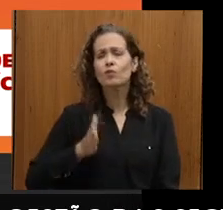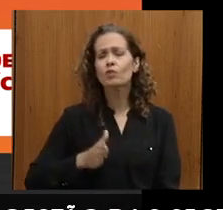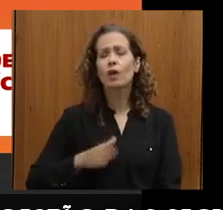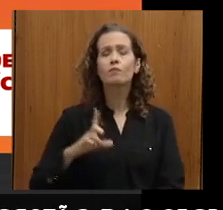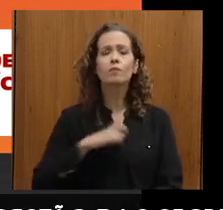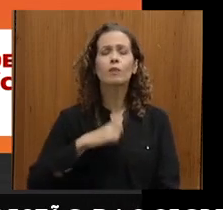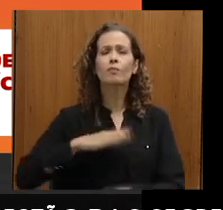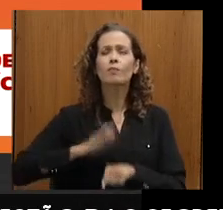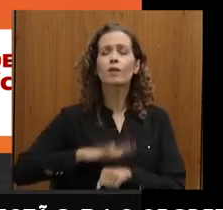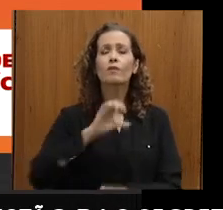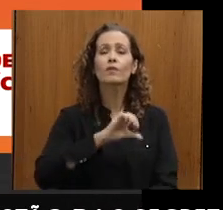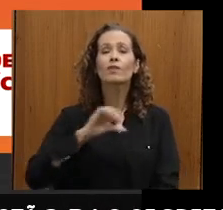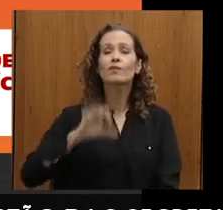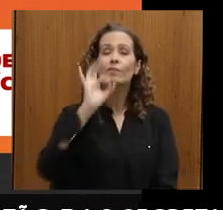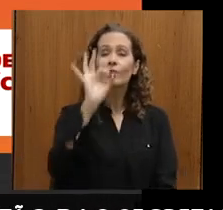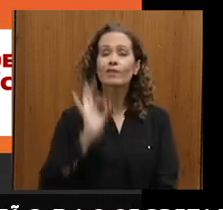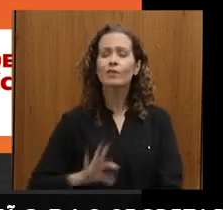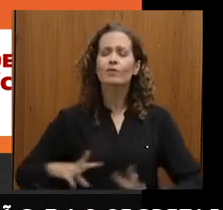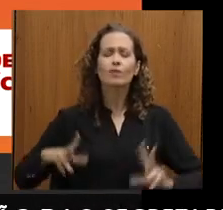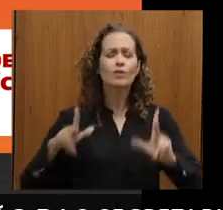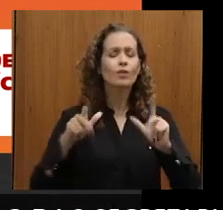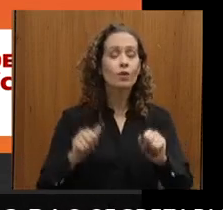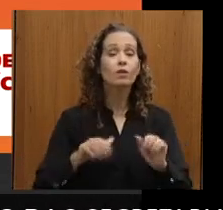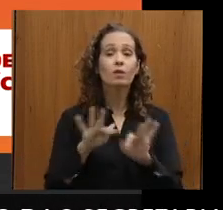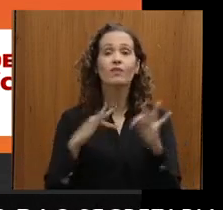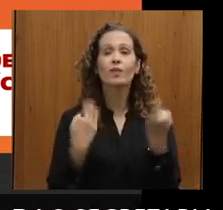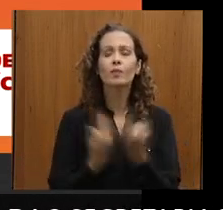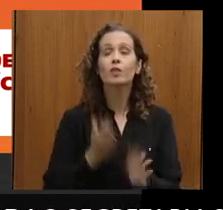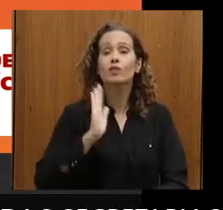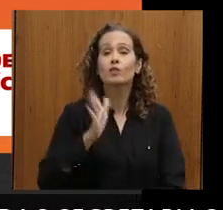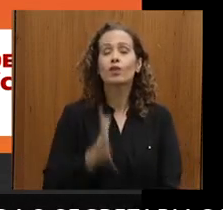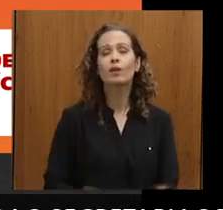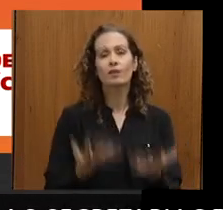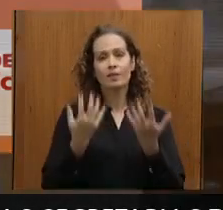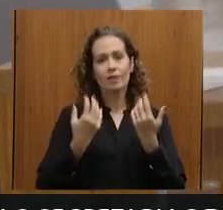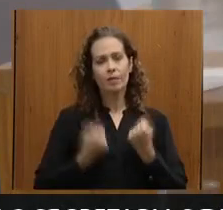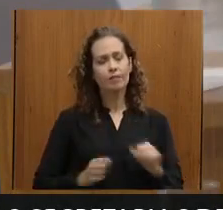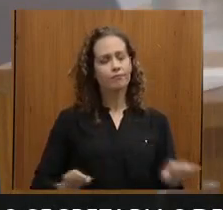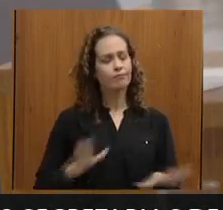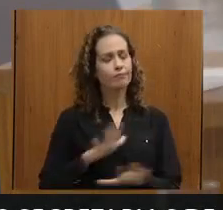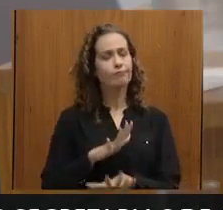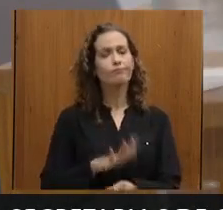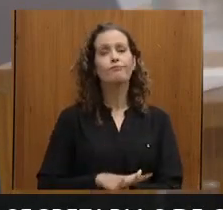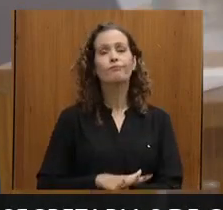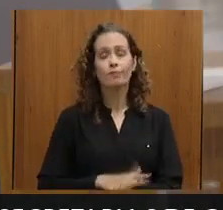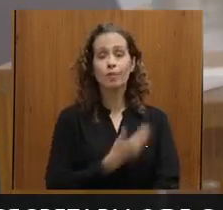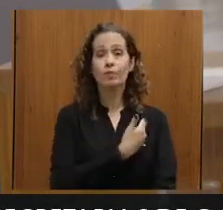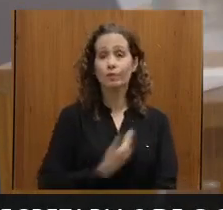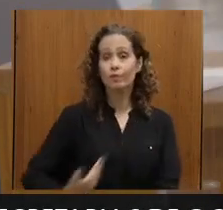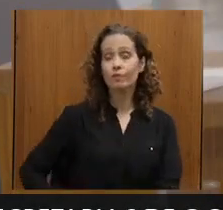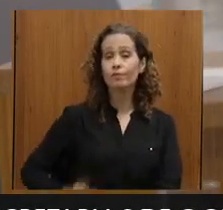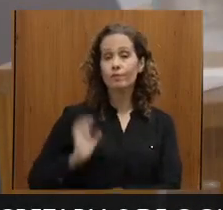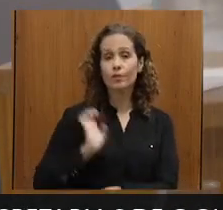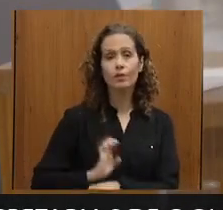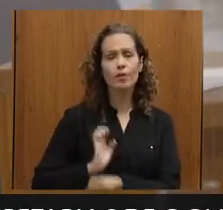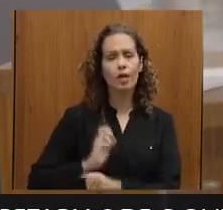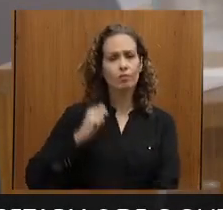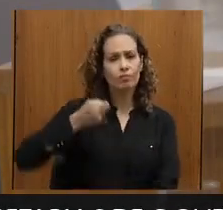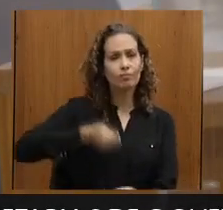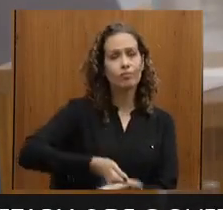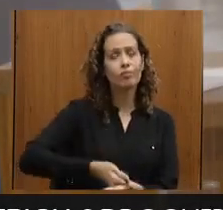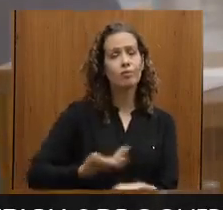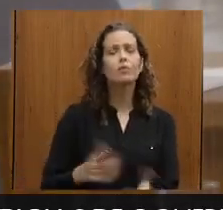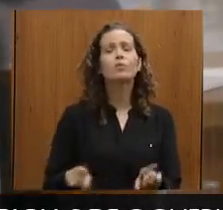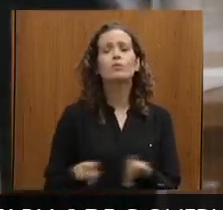99% das famílias com o seu recebimento quitado, realizado pelo governo do Estado, o que